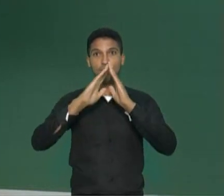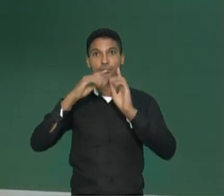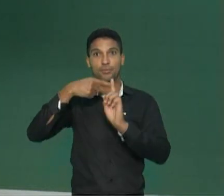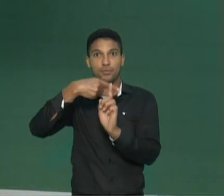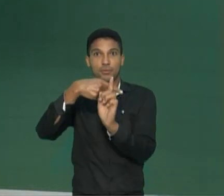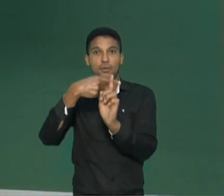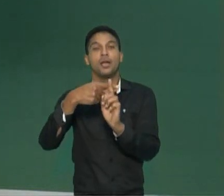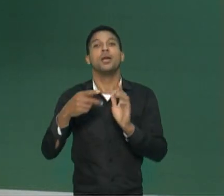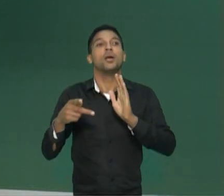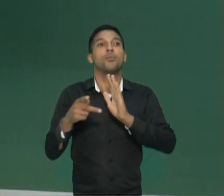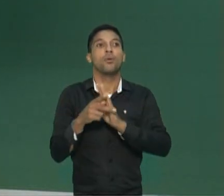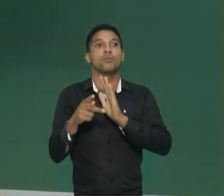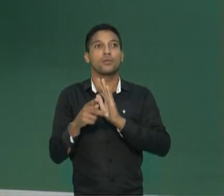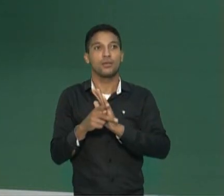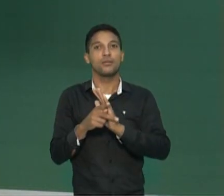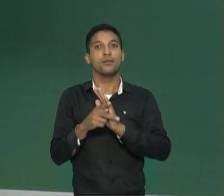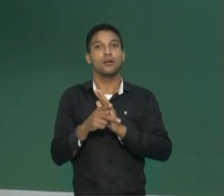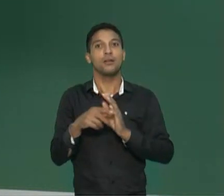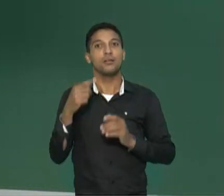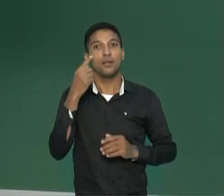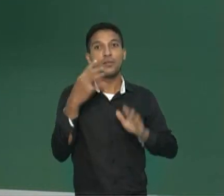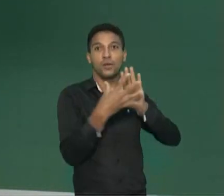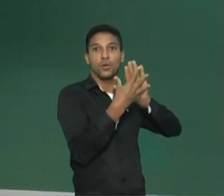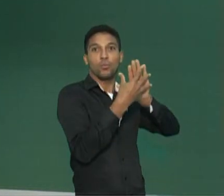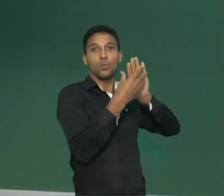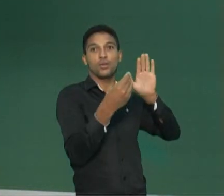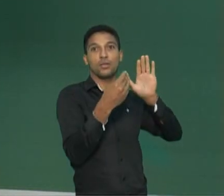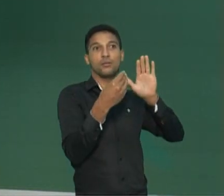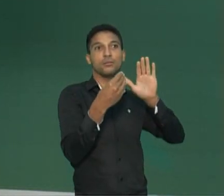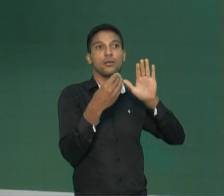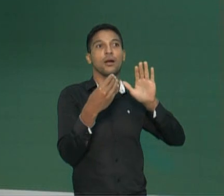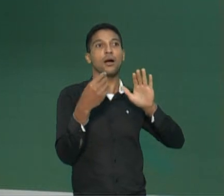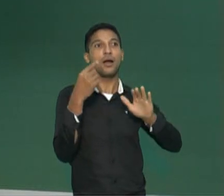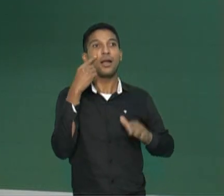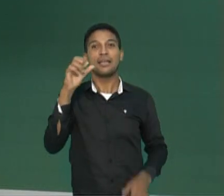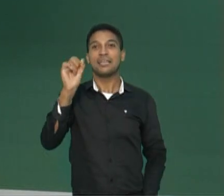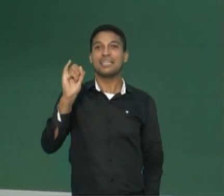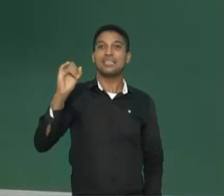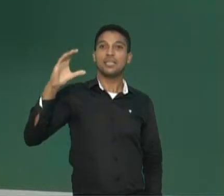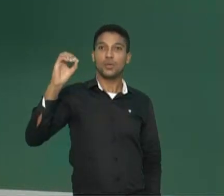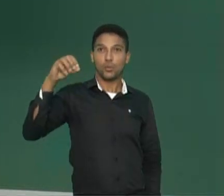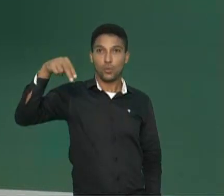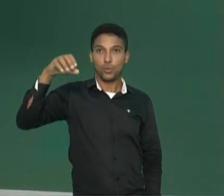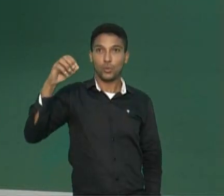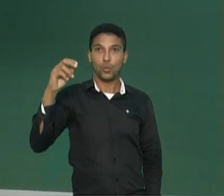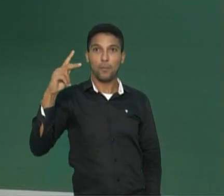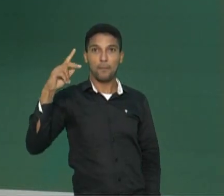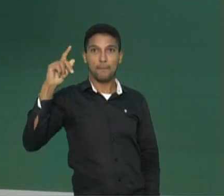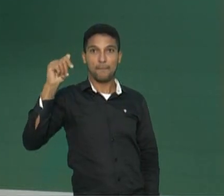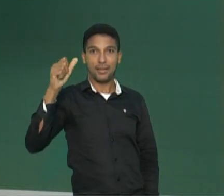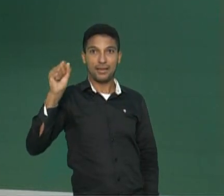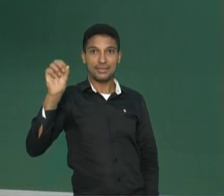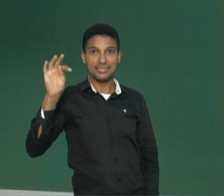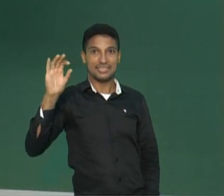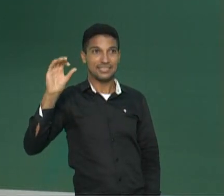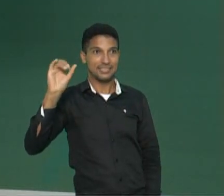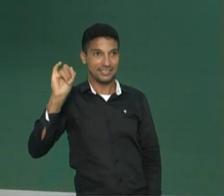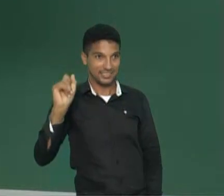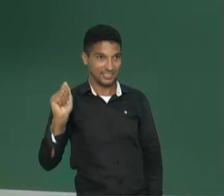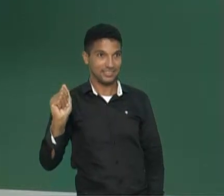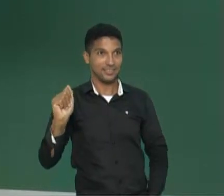iconoclastia. E o primeiro modelo, né, forma geométrica, é o arabesco, que o terceiro, né, o segundo teve os motivos florais e o terceiro